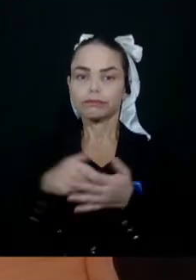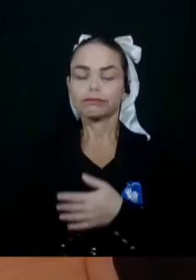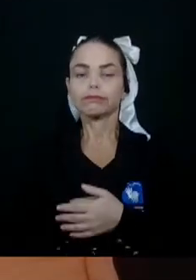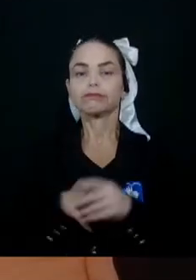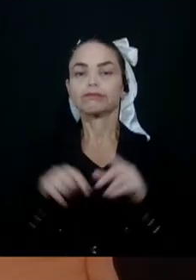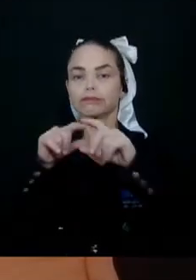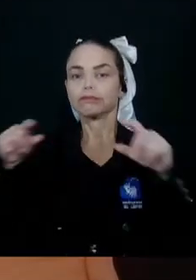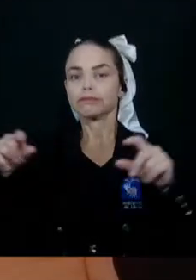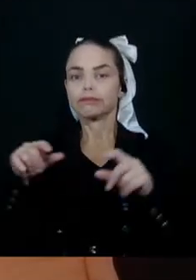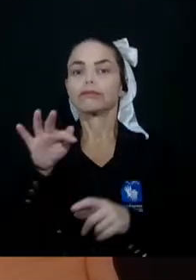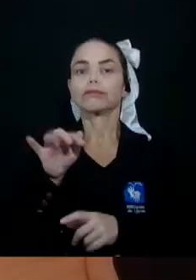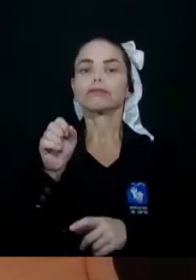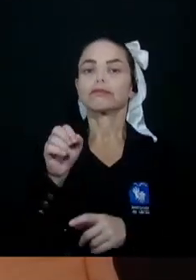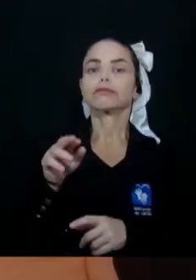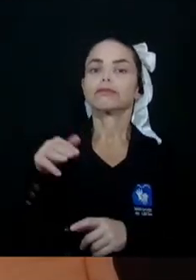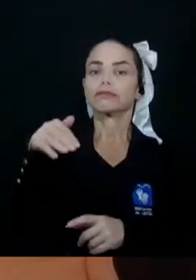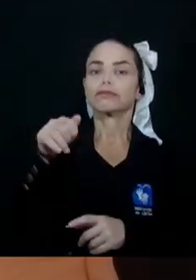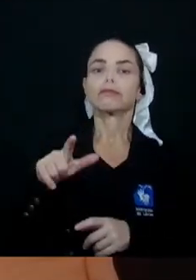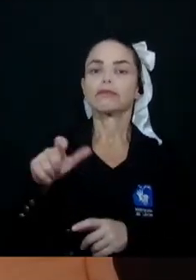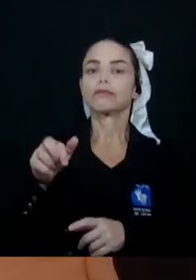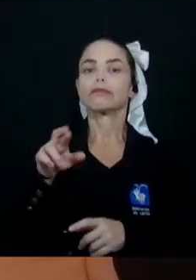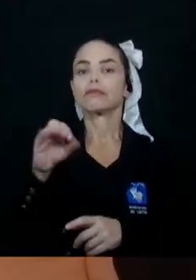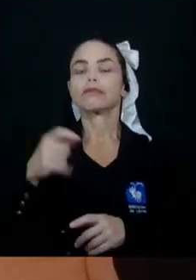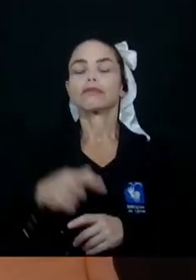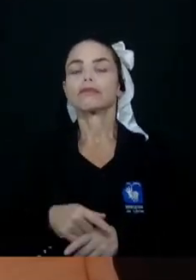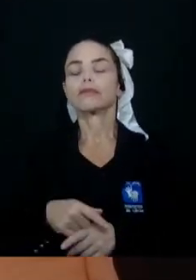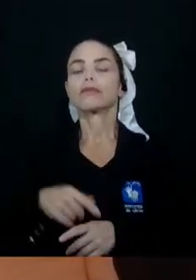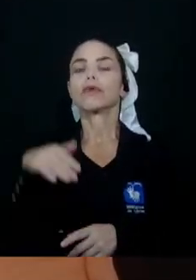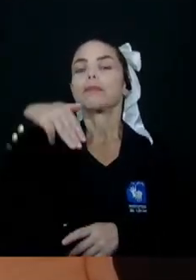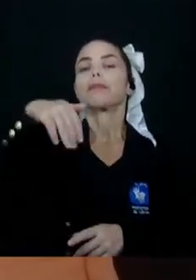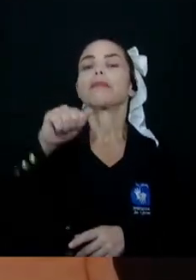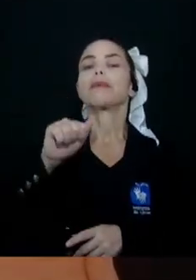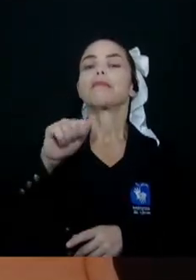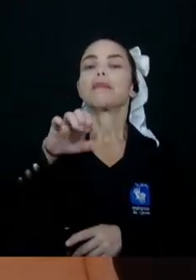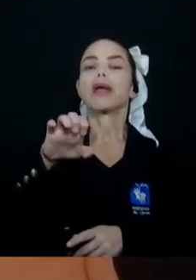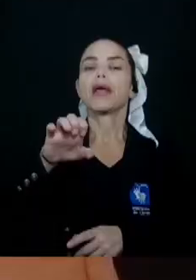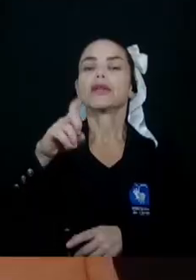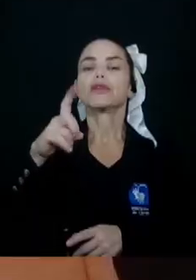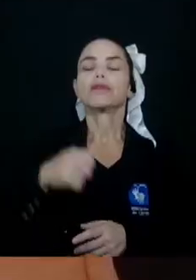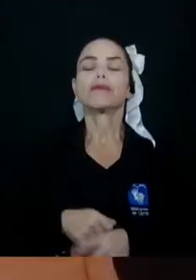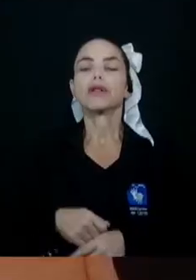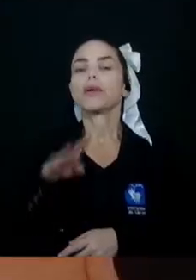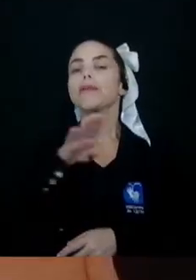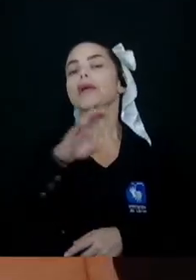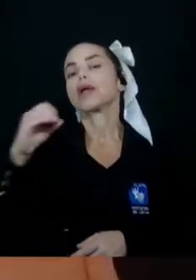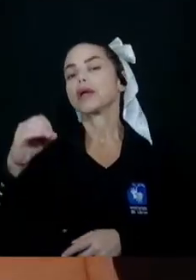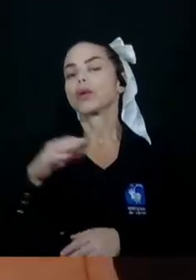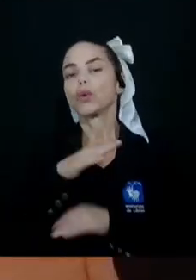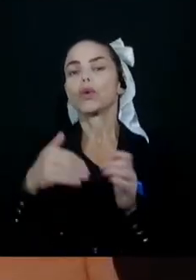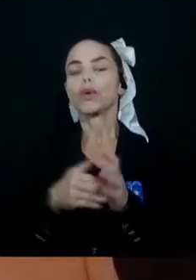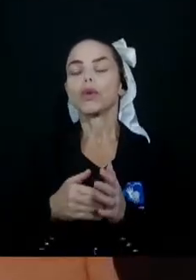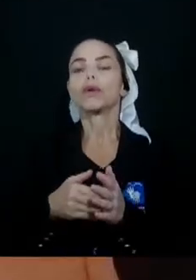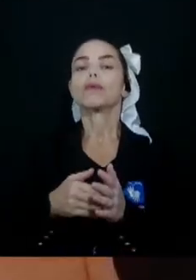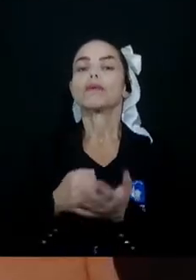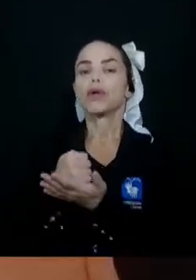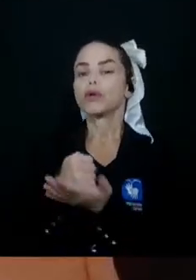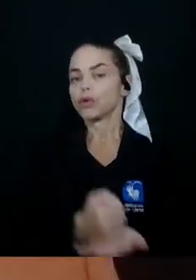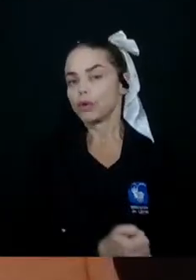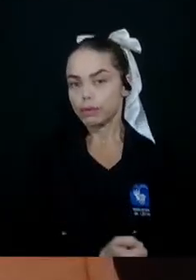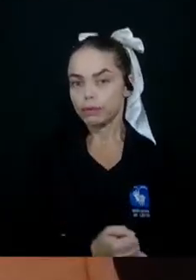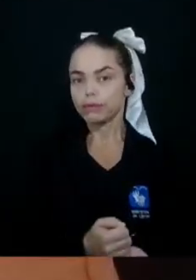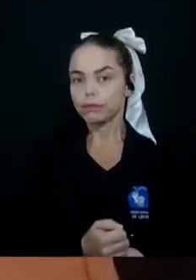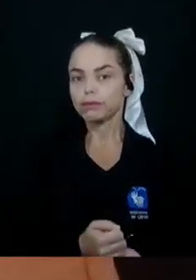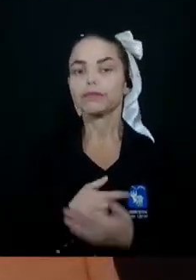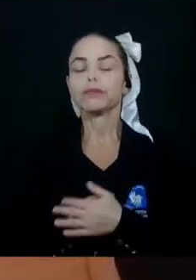MED, para você solicitar isso. Faz um boletim de ocorrência também, tudo que vai te respaldar para entrar com esse processo